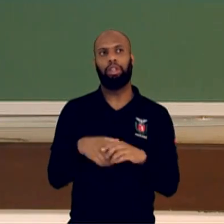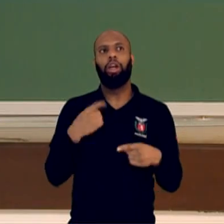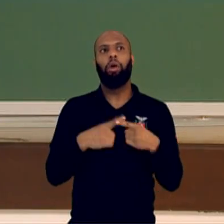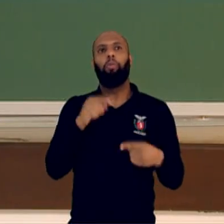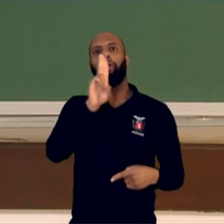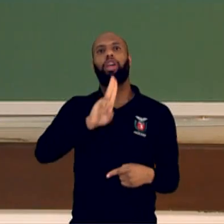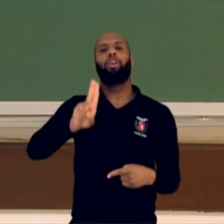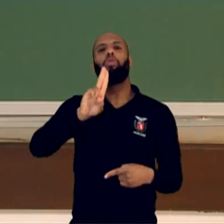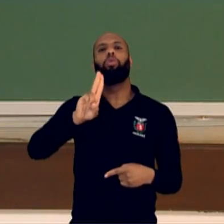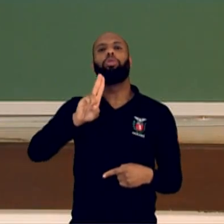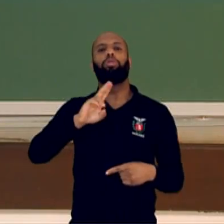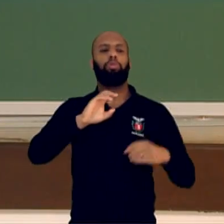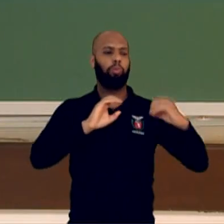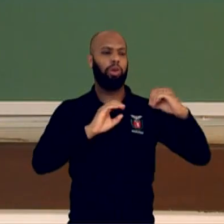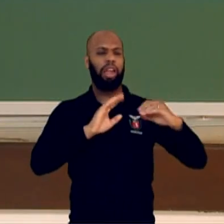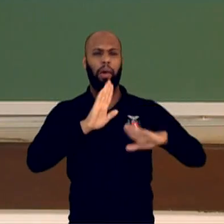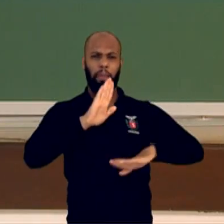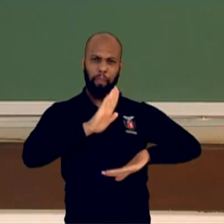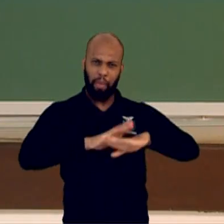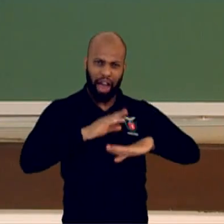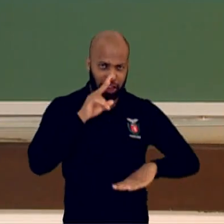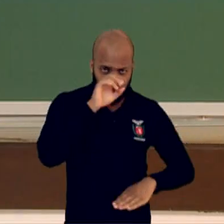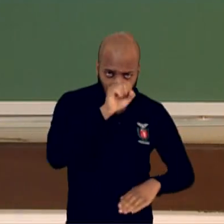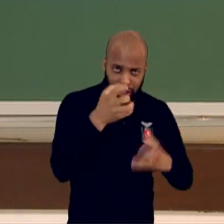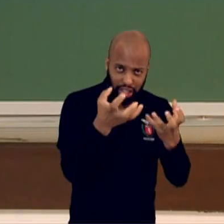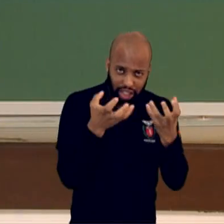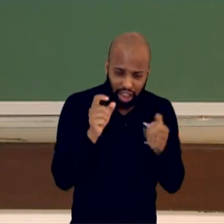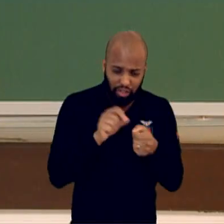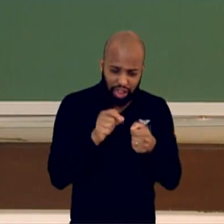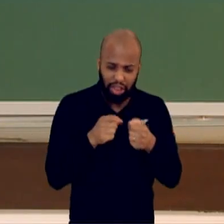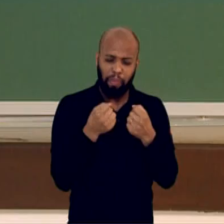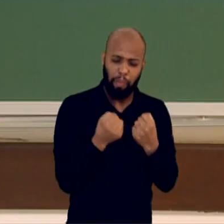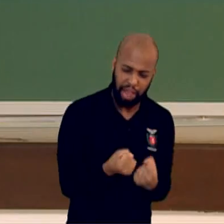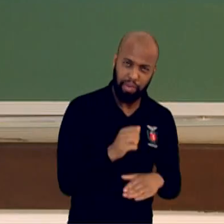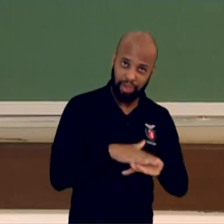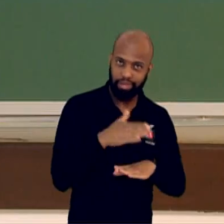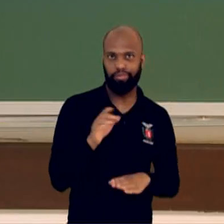para duplicar a quantidade de força necessária, né? Não faz sentido.